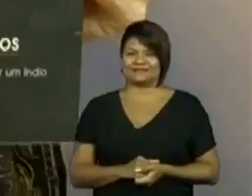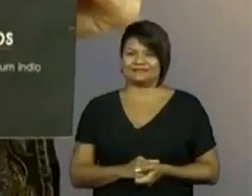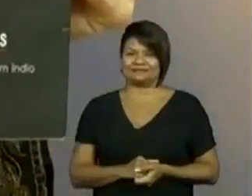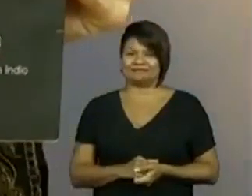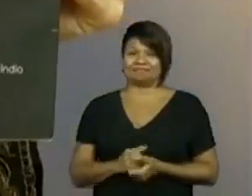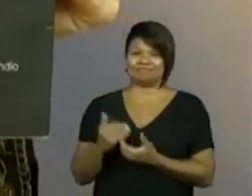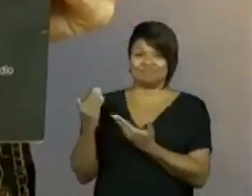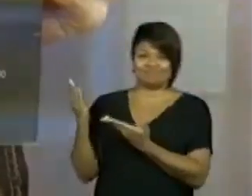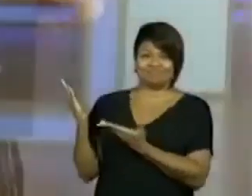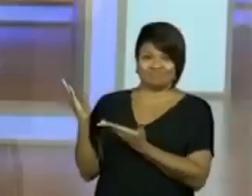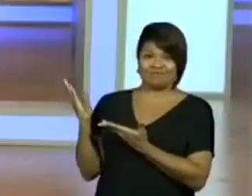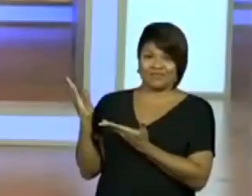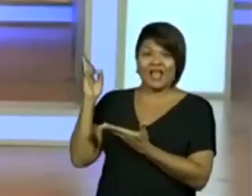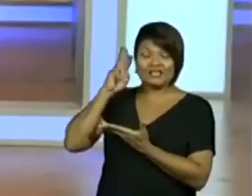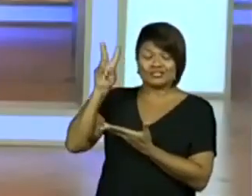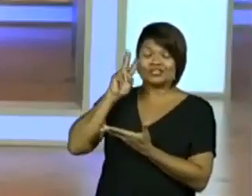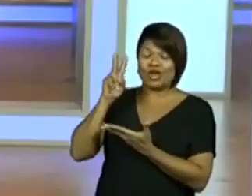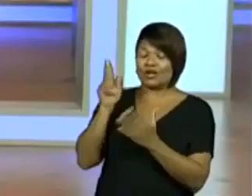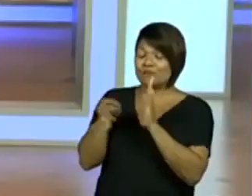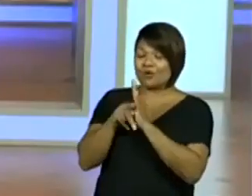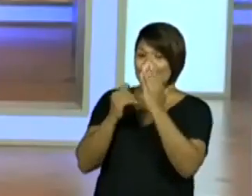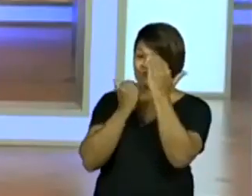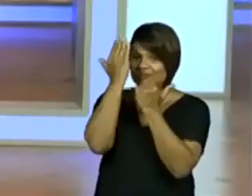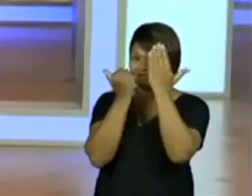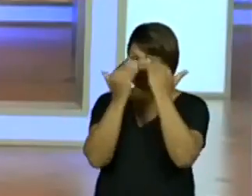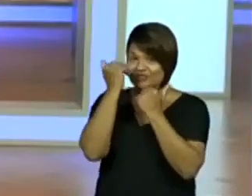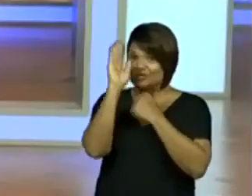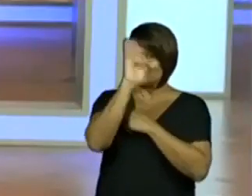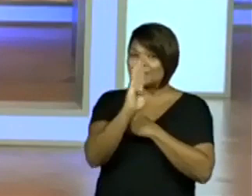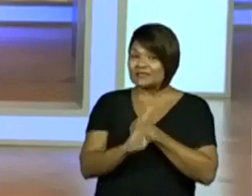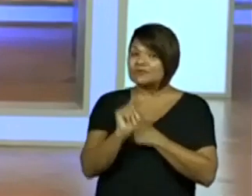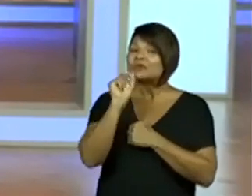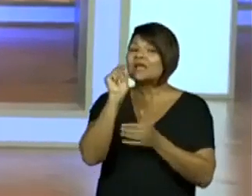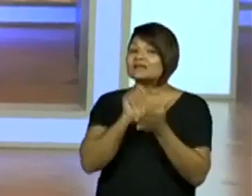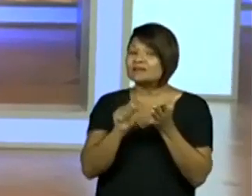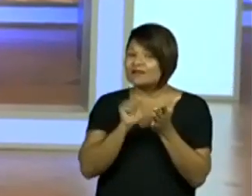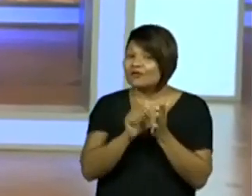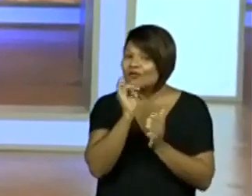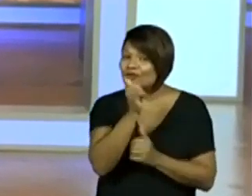História indígena do Brasil, contada por um índio.